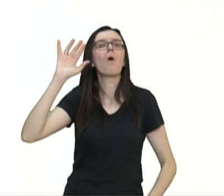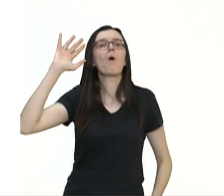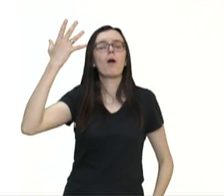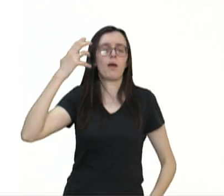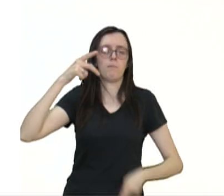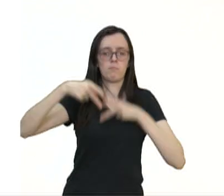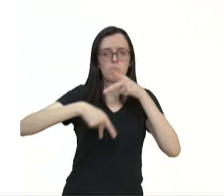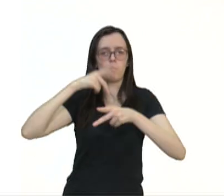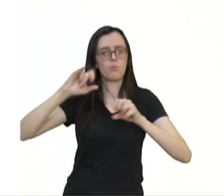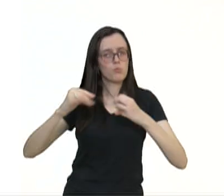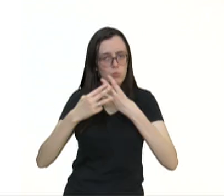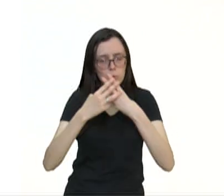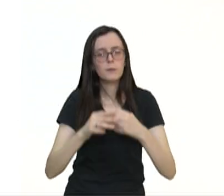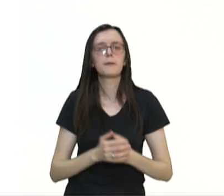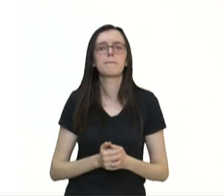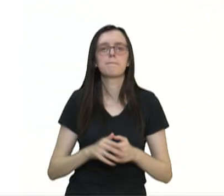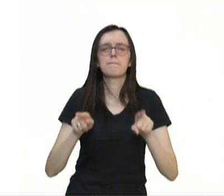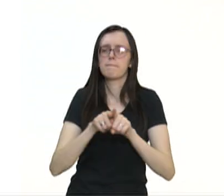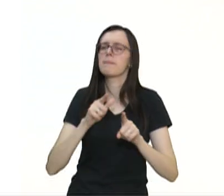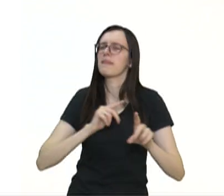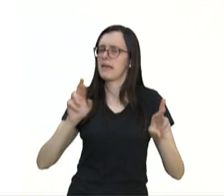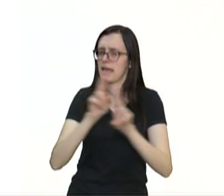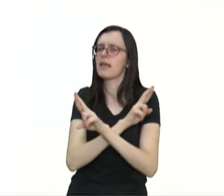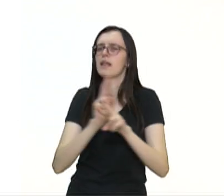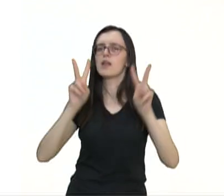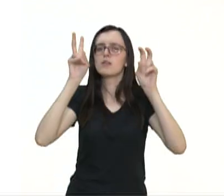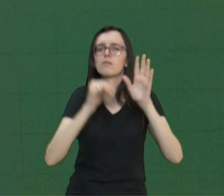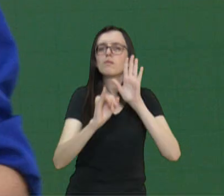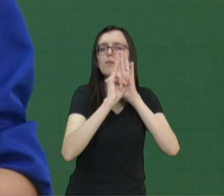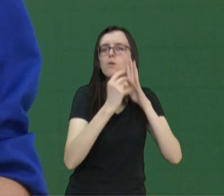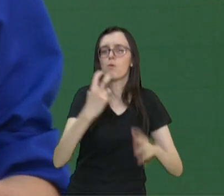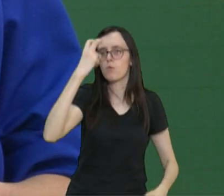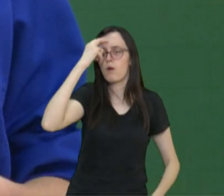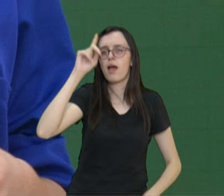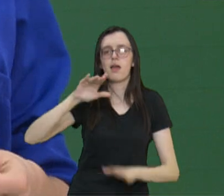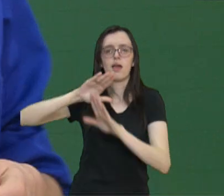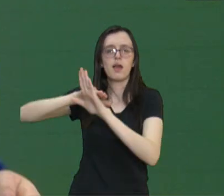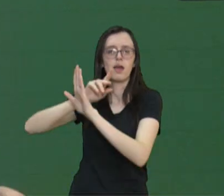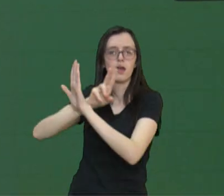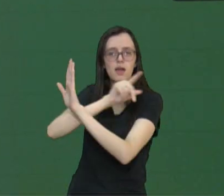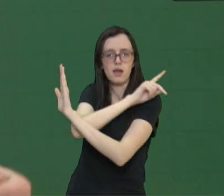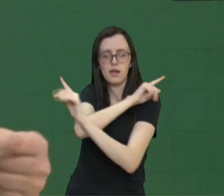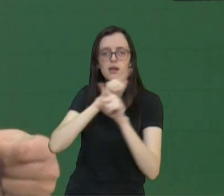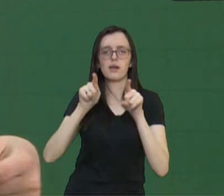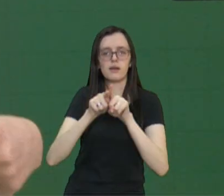povos judeus, e tem muito a ver com essa identidade cultural como uma ideologia,